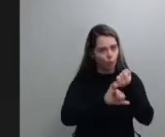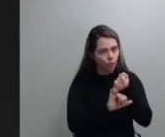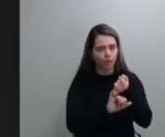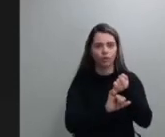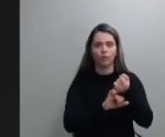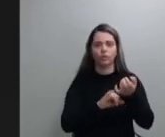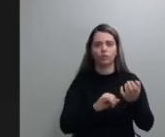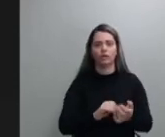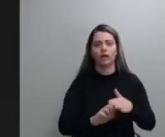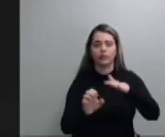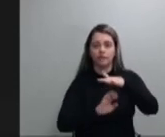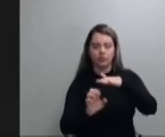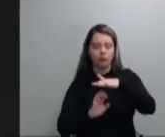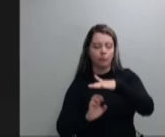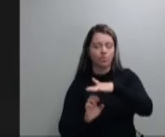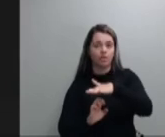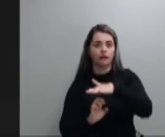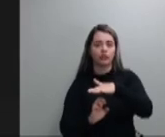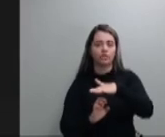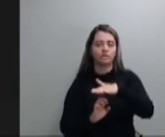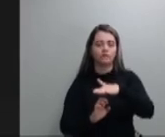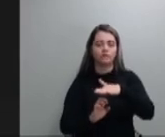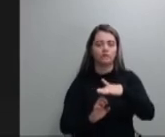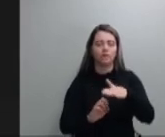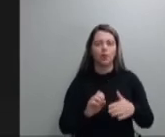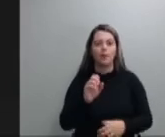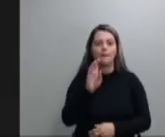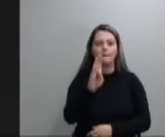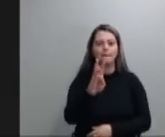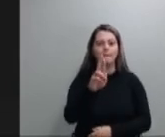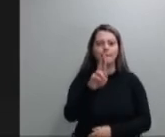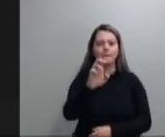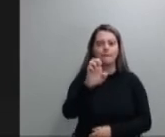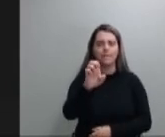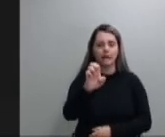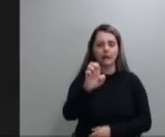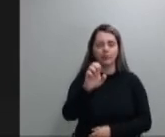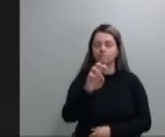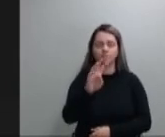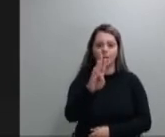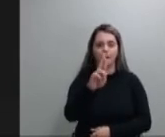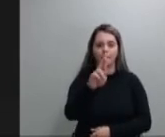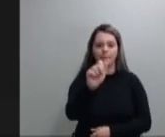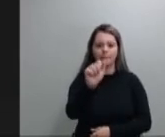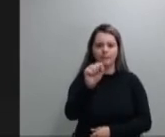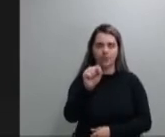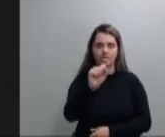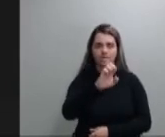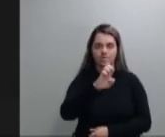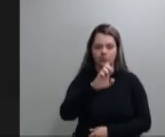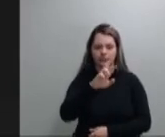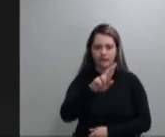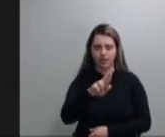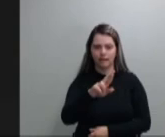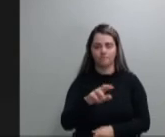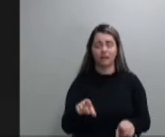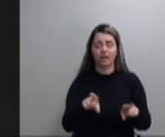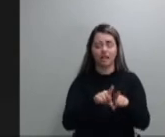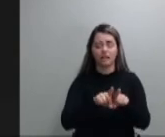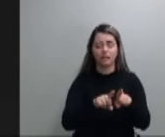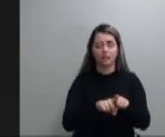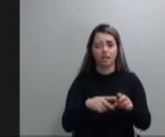empresas das empresárias Praxé e CBI e Indústrias portanto para o fim específico de aprovação da operação